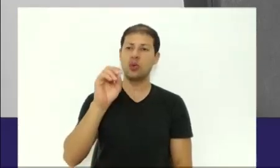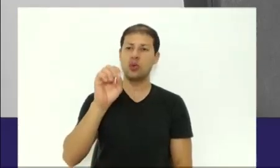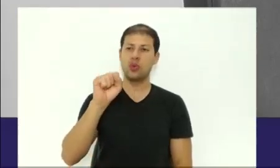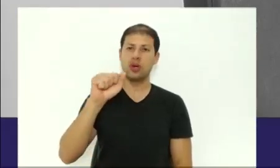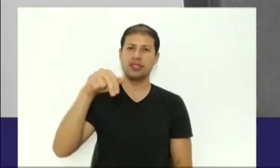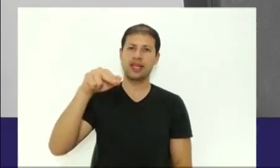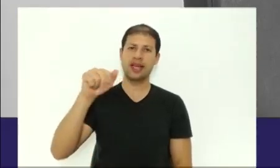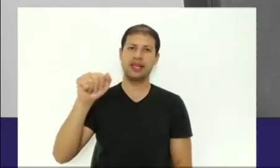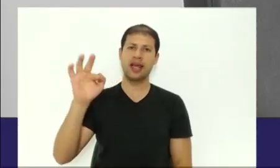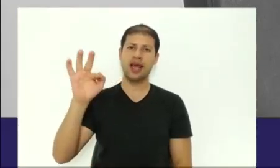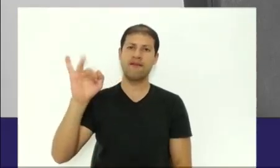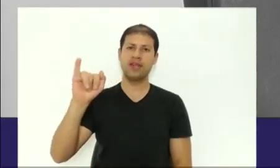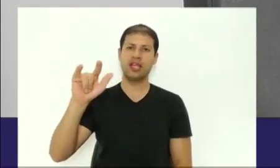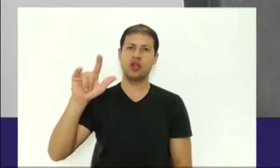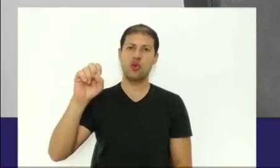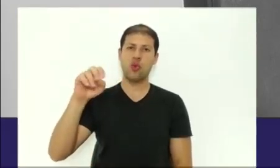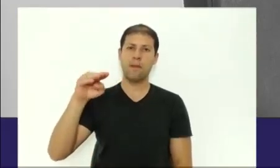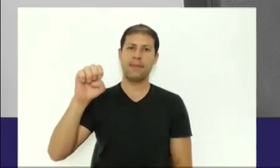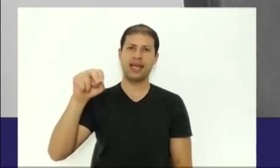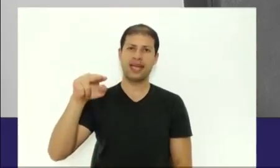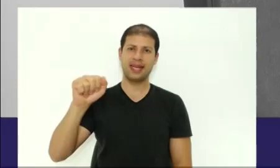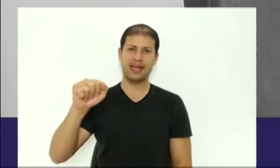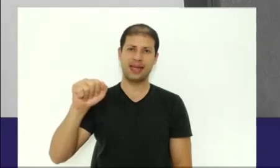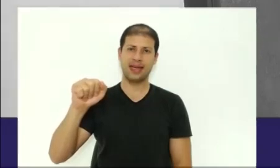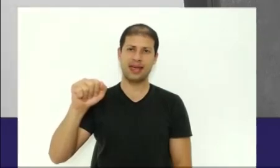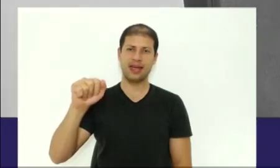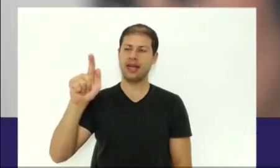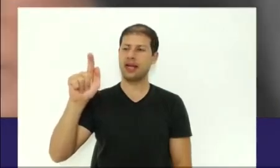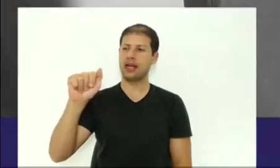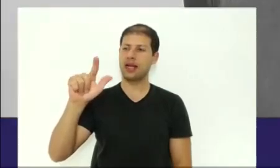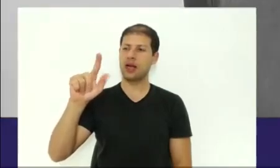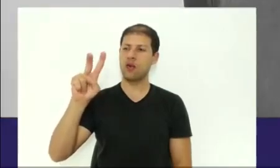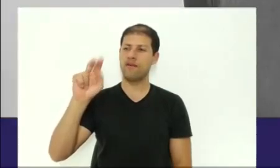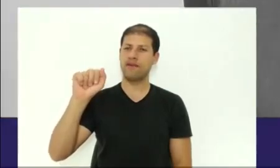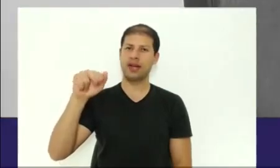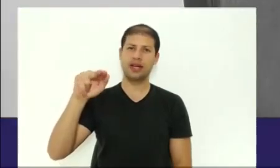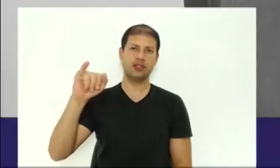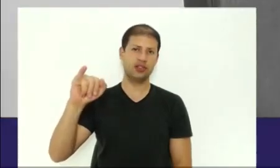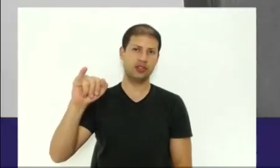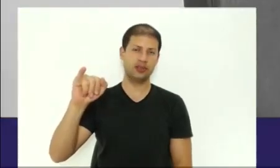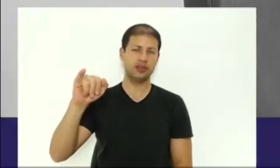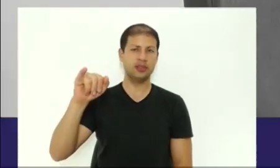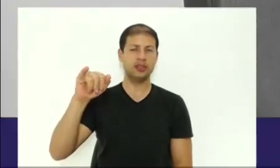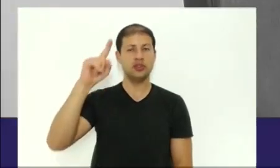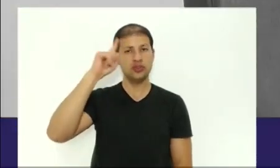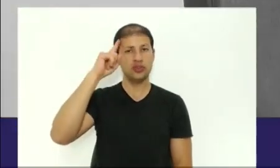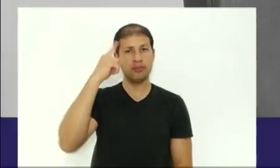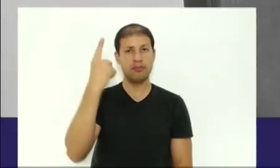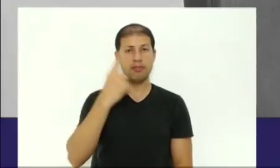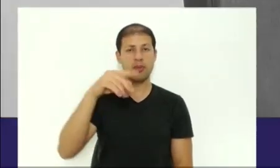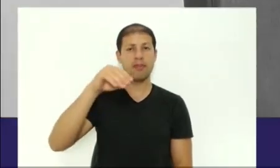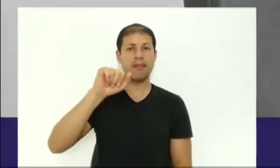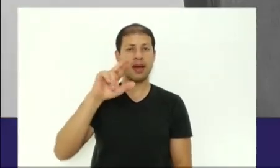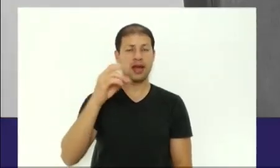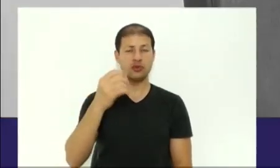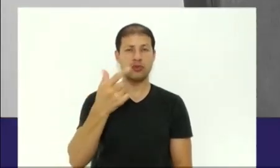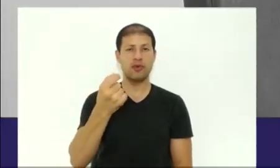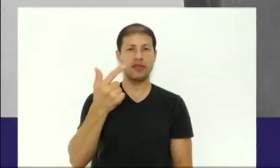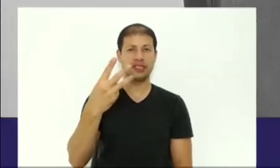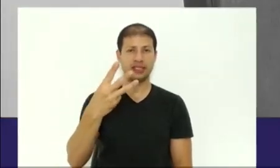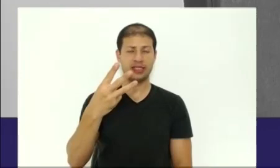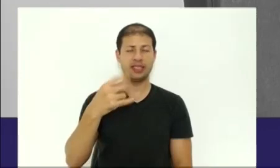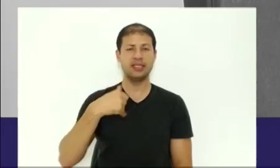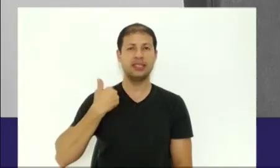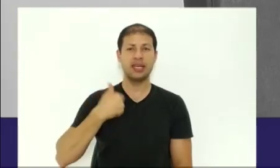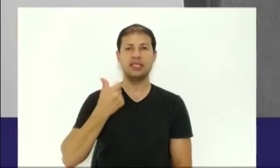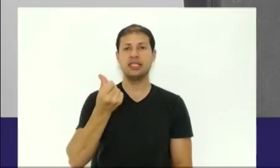Filomena Rodrigues Silva Galvani, ocorrido em 1 de março de 2023, aos 63 anos de